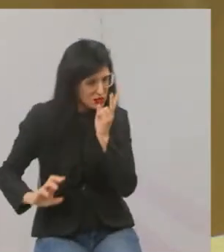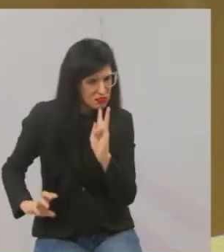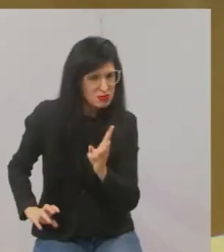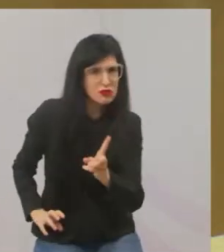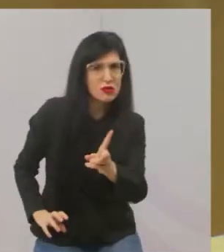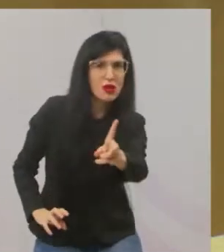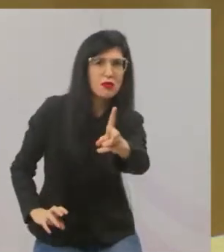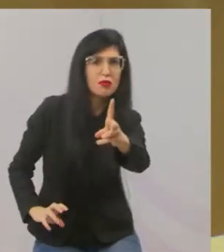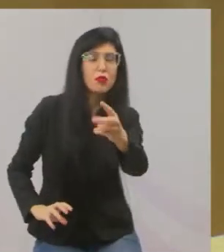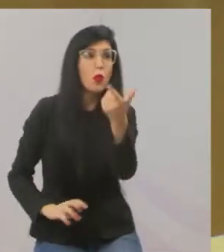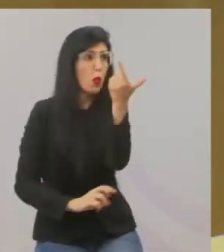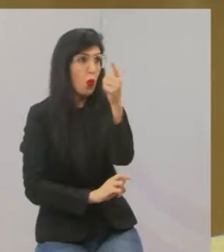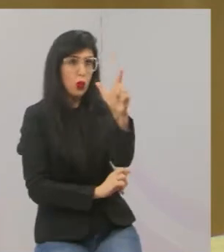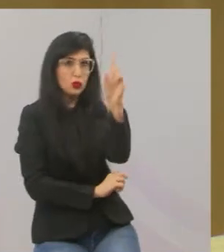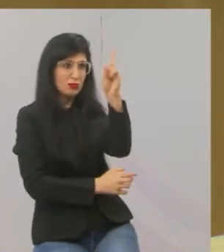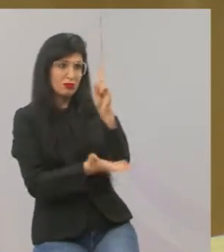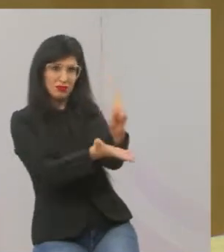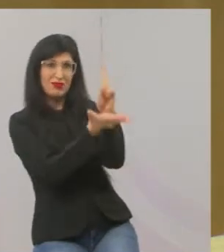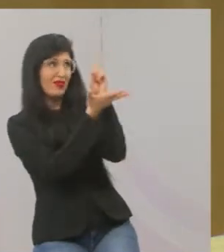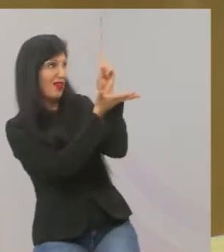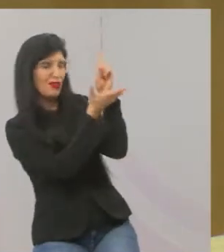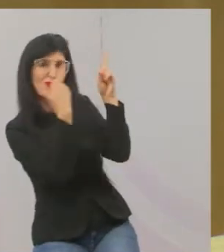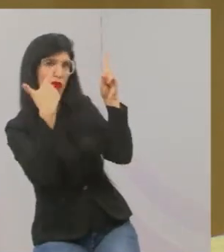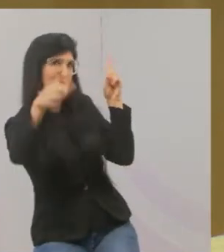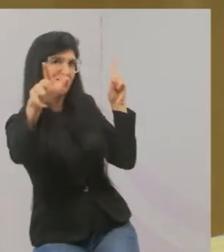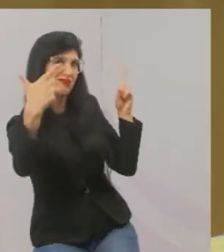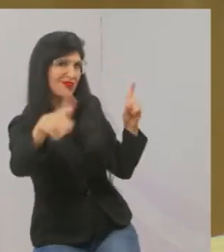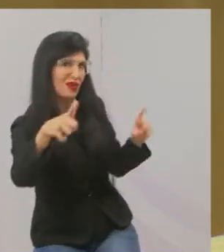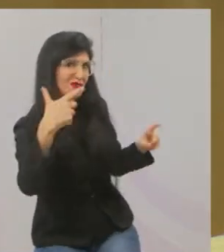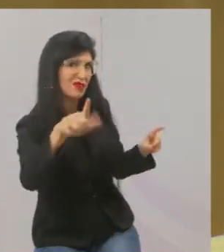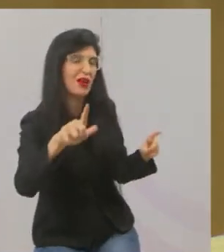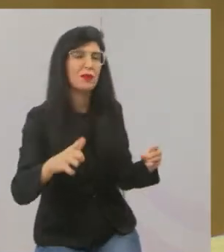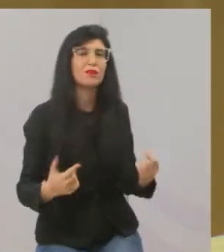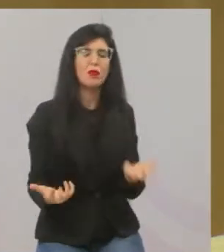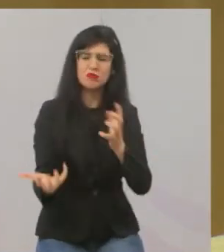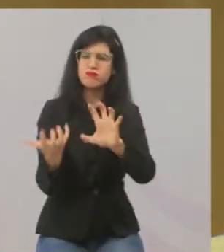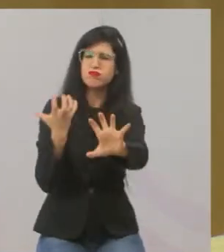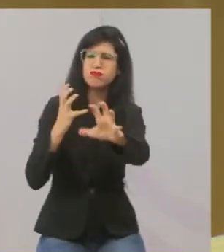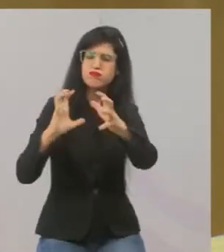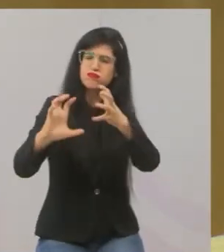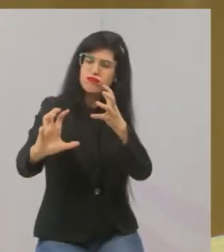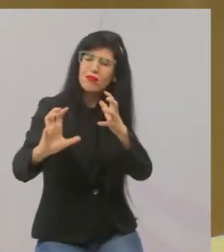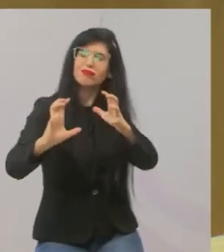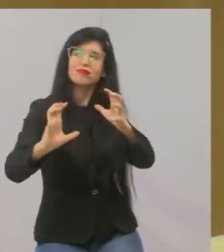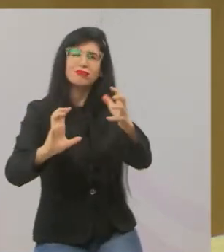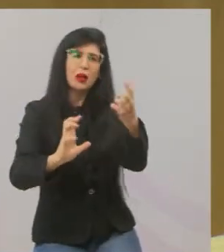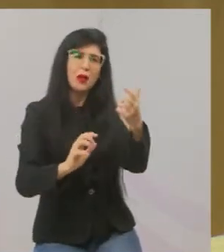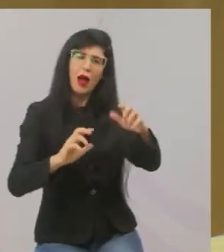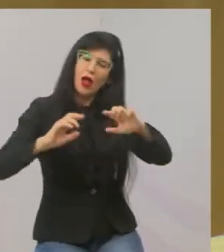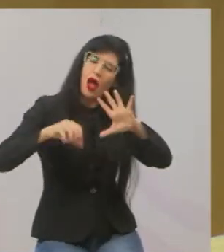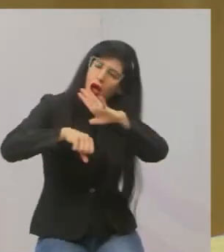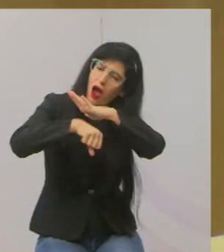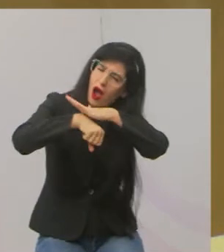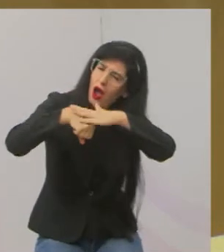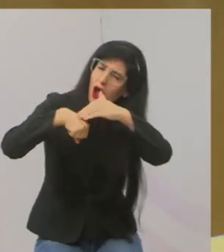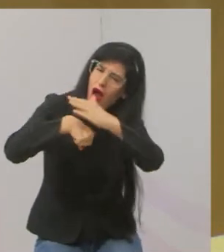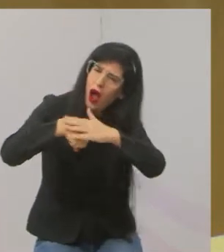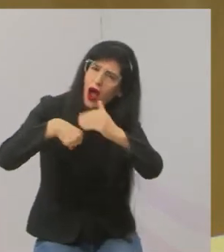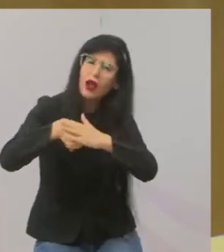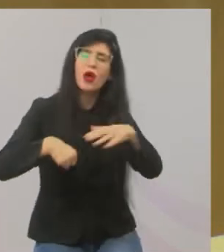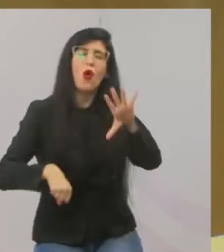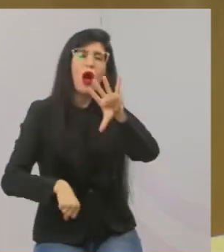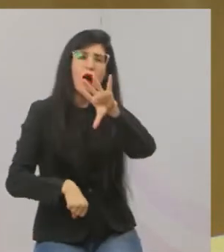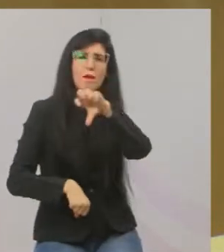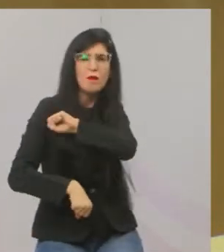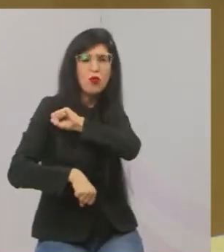mim não há Deus. Quem é como eu? Quem clame, quem anuncie, quem o declare na